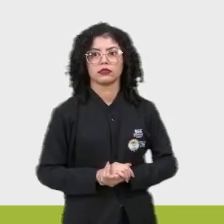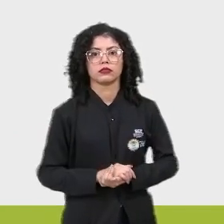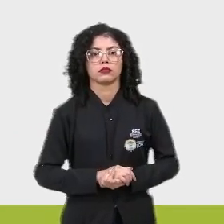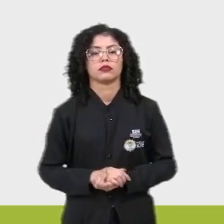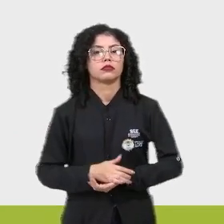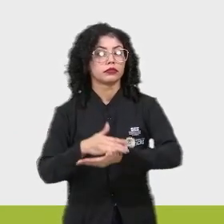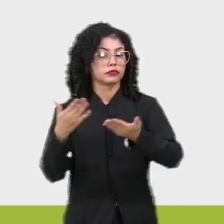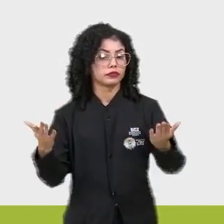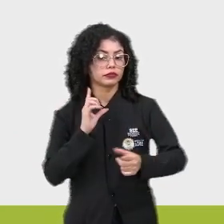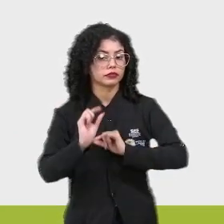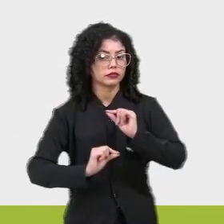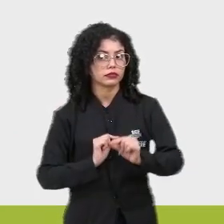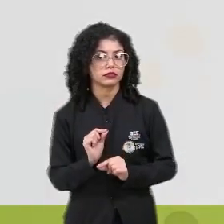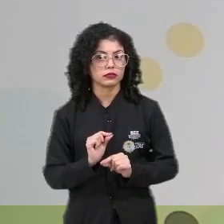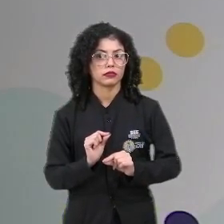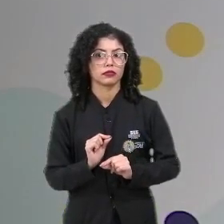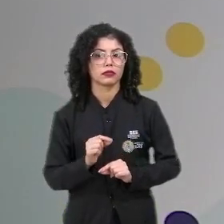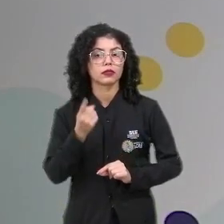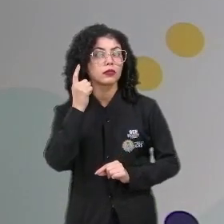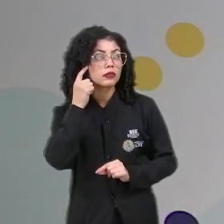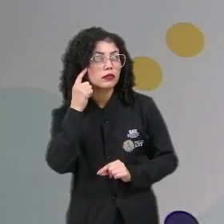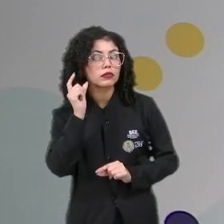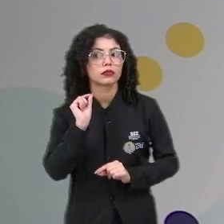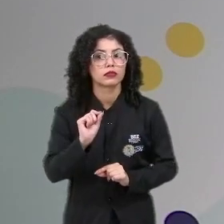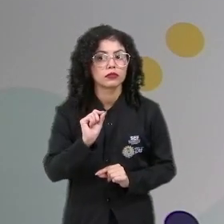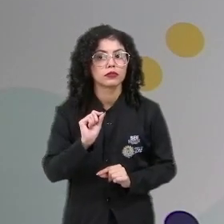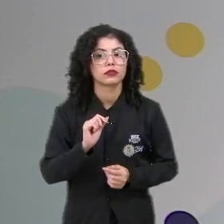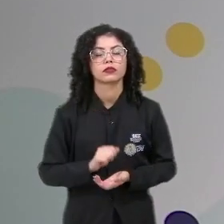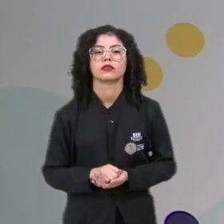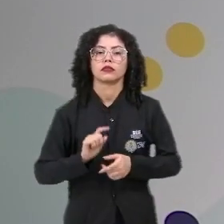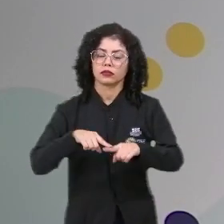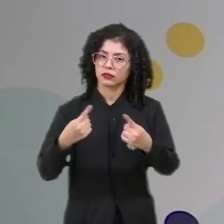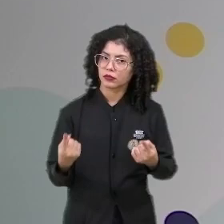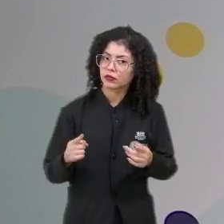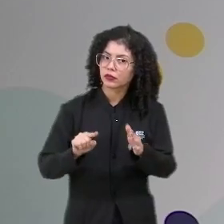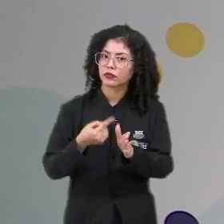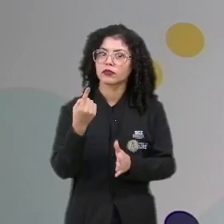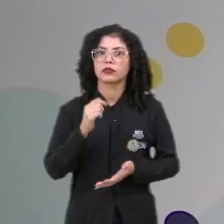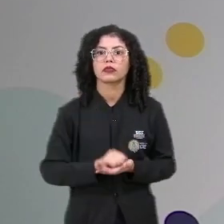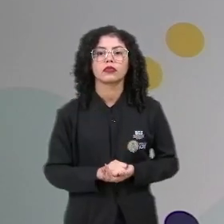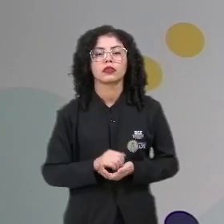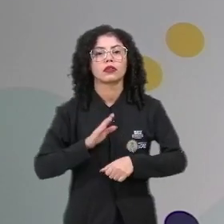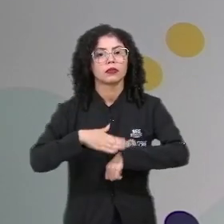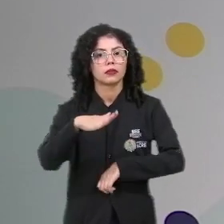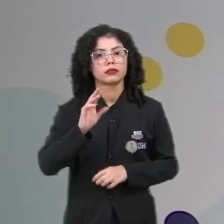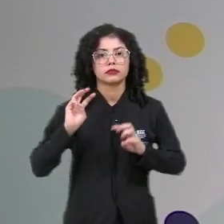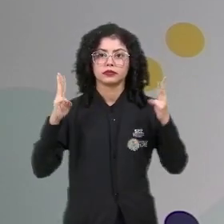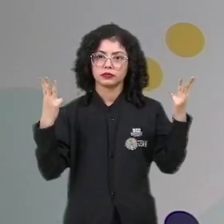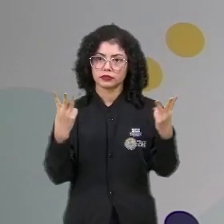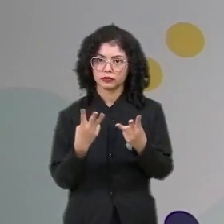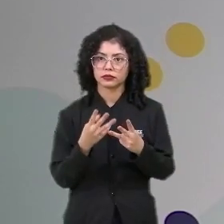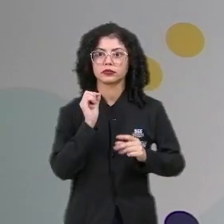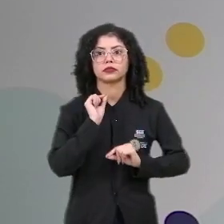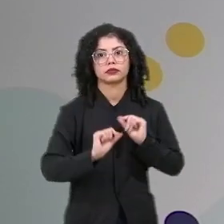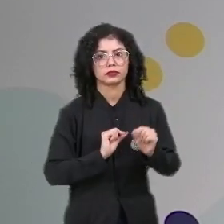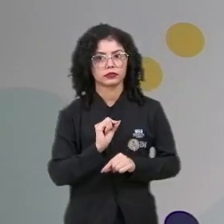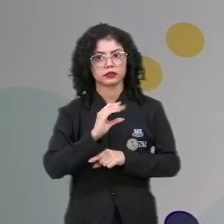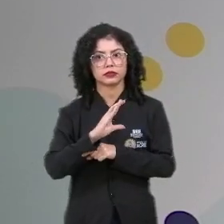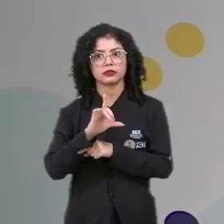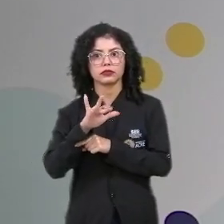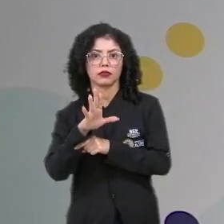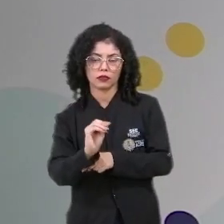137,33. O que Dobereine pensou? Mais uma vez, ele pegou a massa aqui do cálcio,